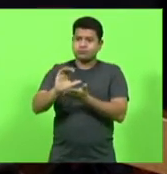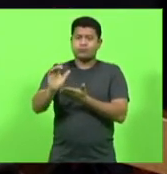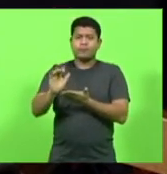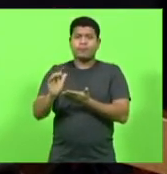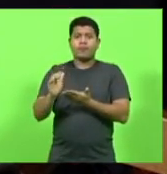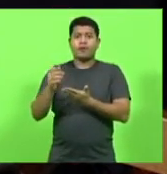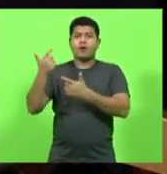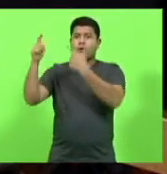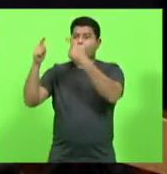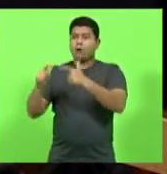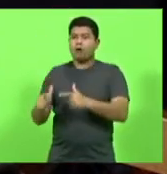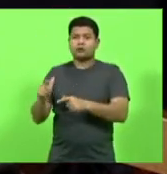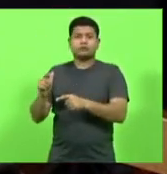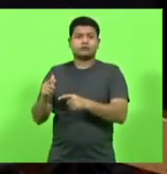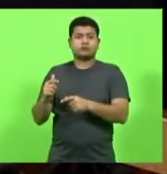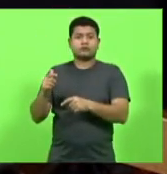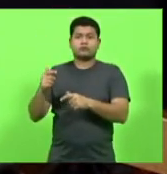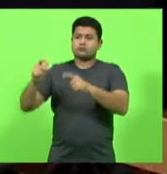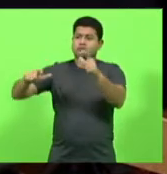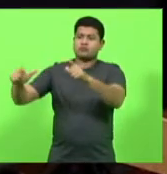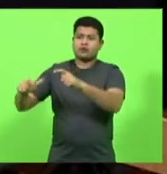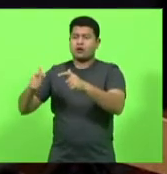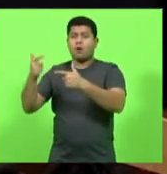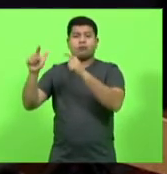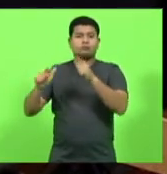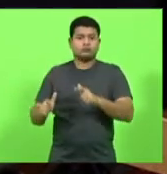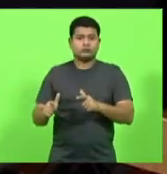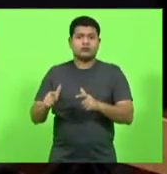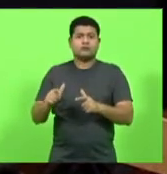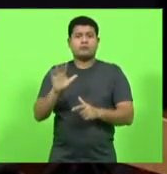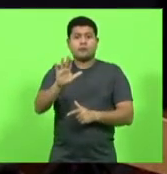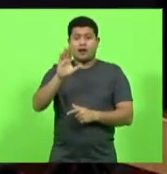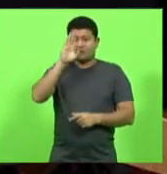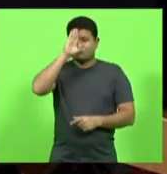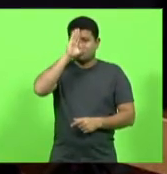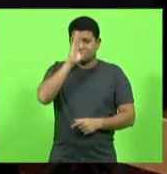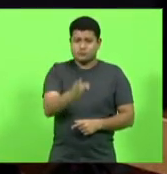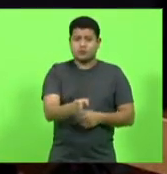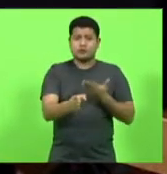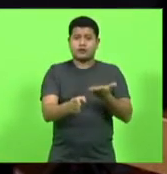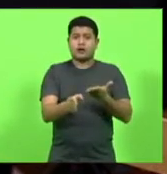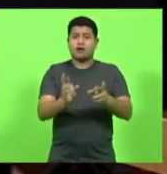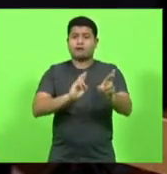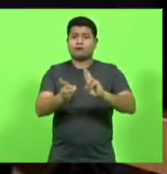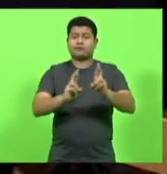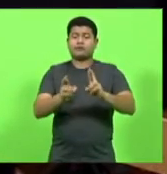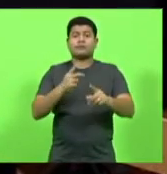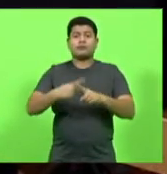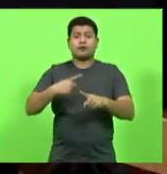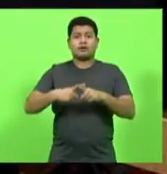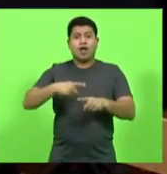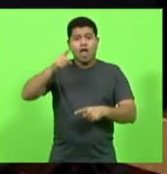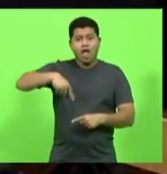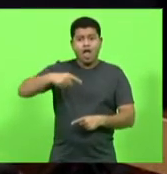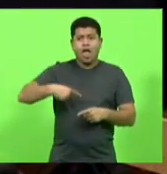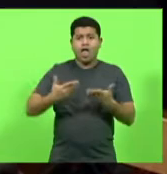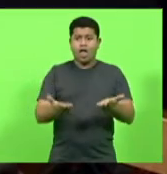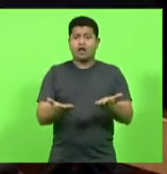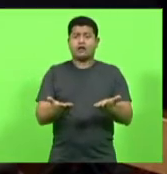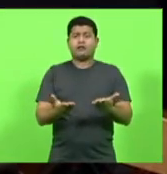outras rodovias ou em outras áreas, mas estamos fazendo ali, porque essas rodovias, sim, deputado Silvio,